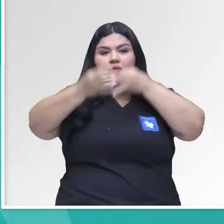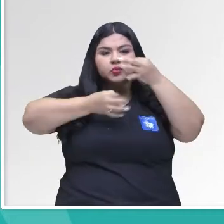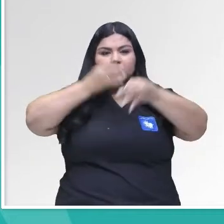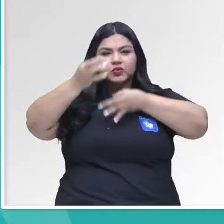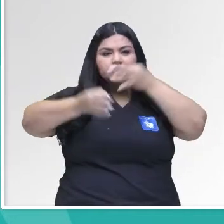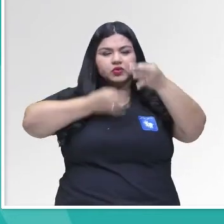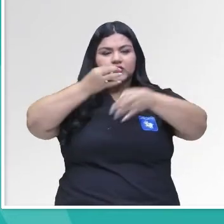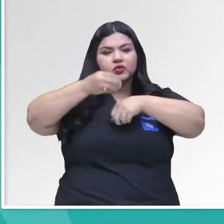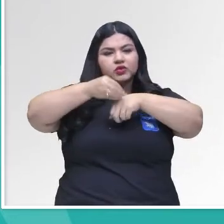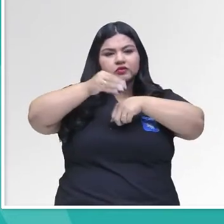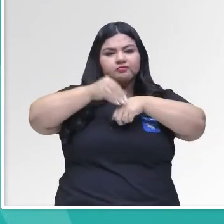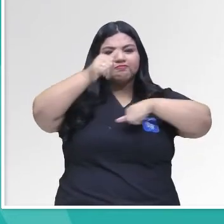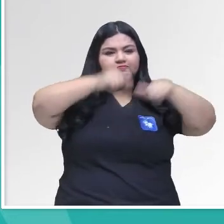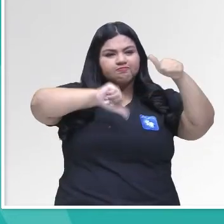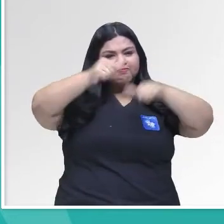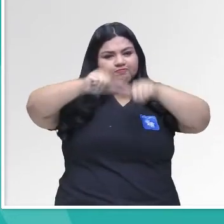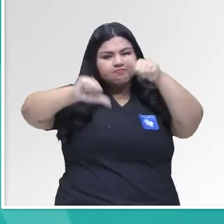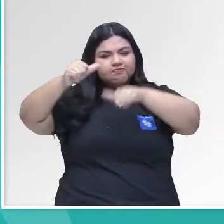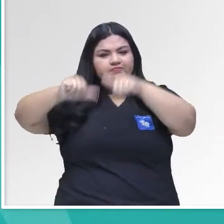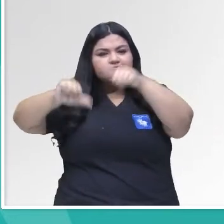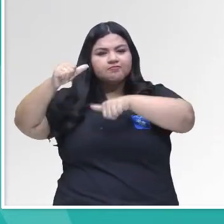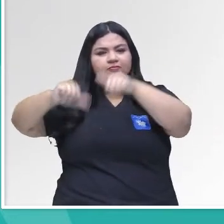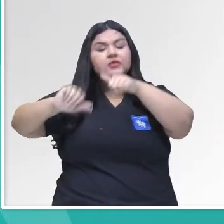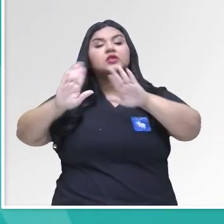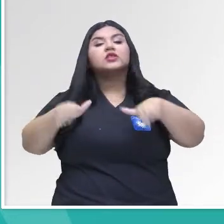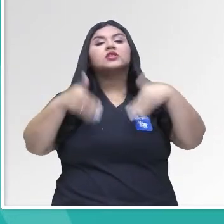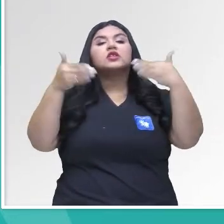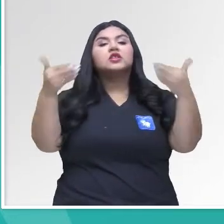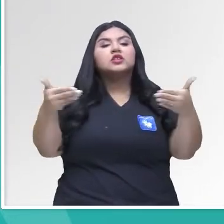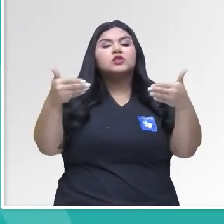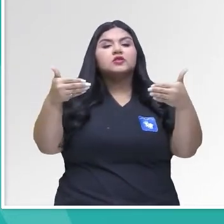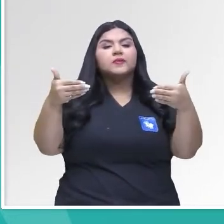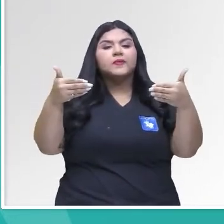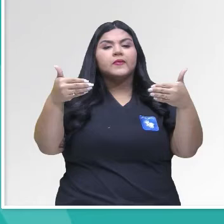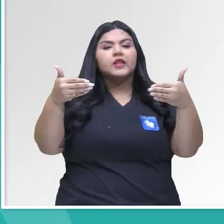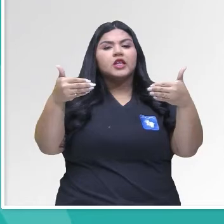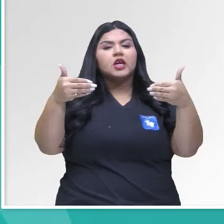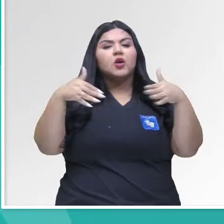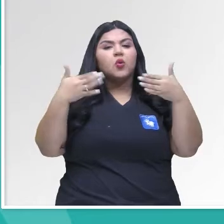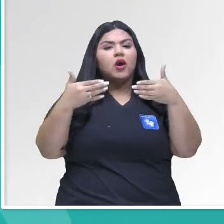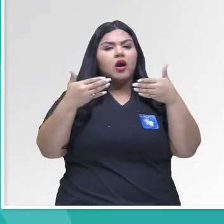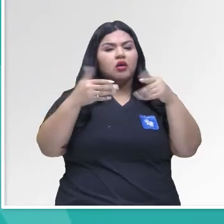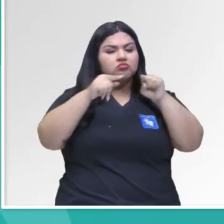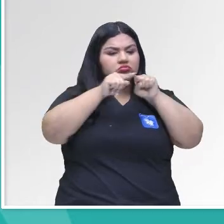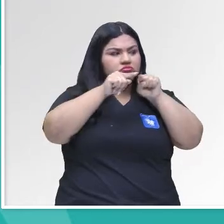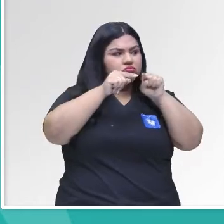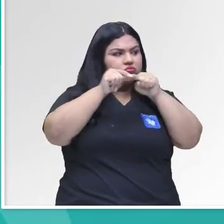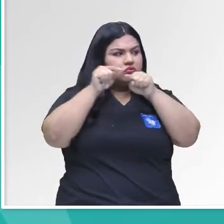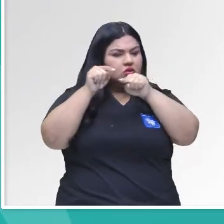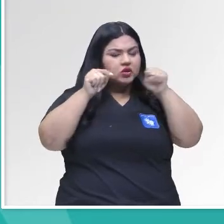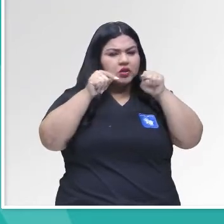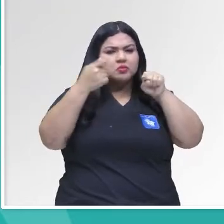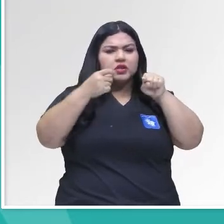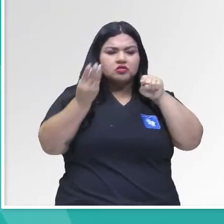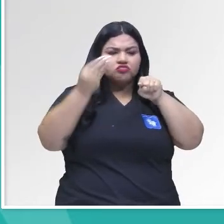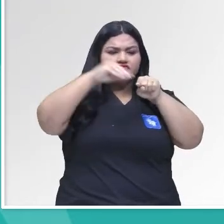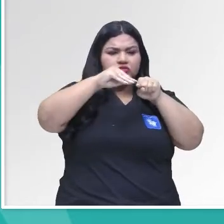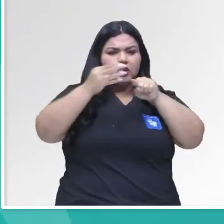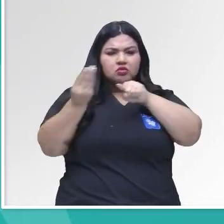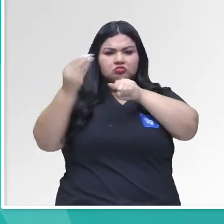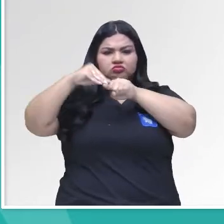Sugestões. Analisa. Quais espaços devem ser preenchidos com quais alternativas?